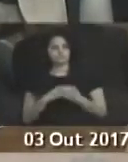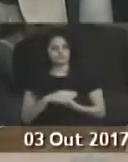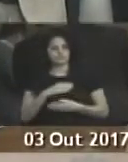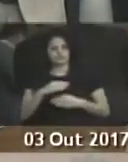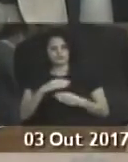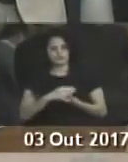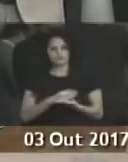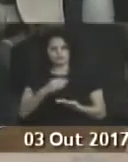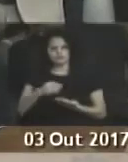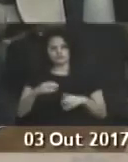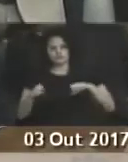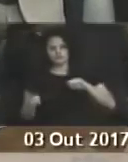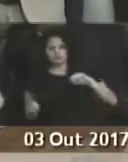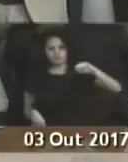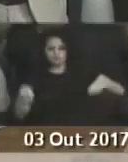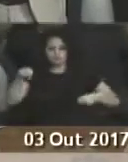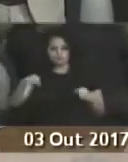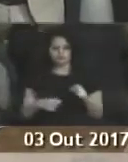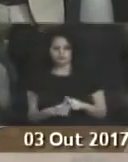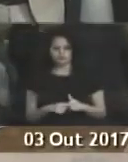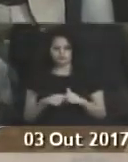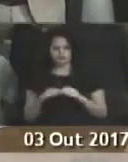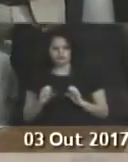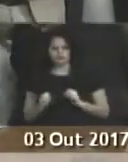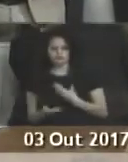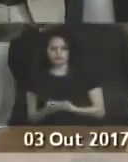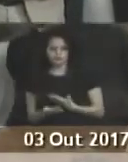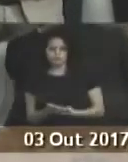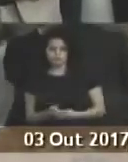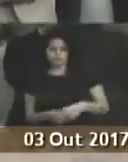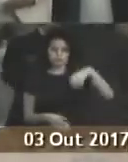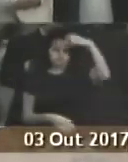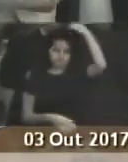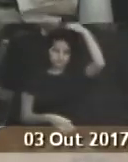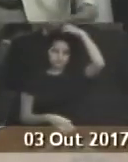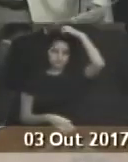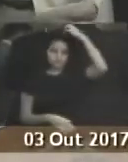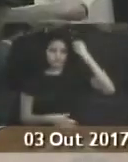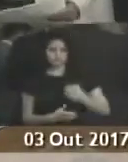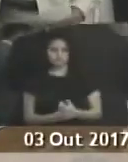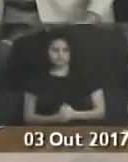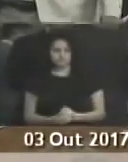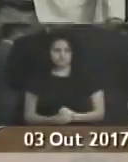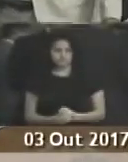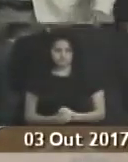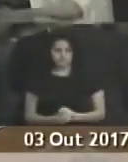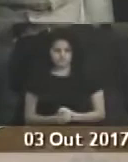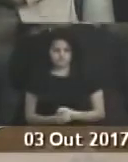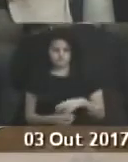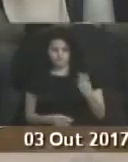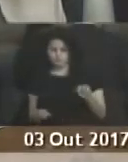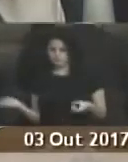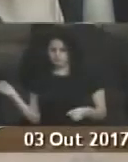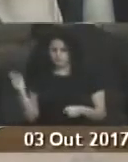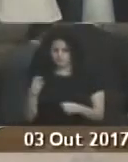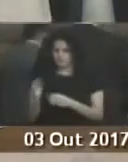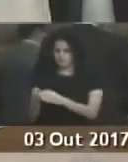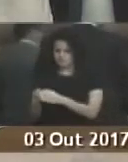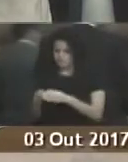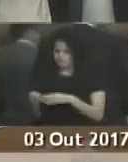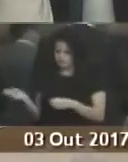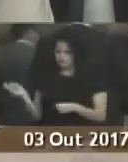remadas na Escolinha de Canoagem da Prefeitura, no mês de março de 2005, e logo foi chamado para compor canoagem da